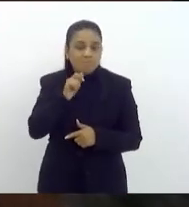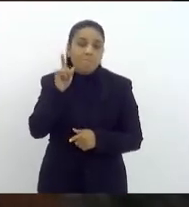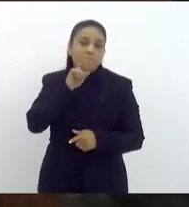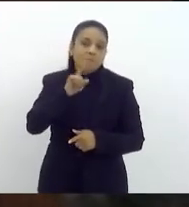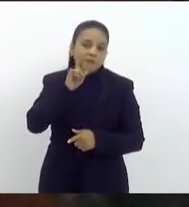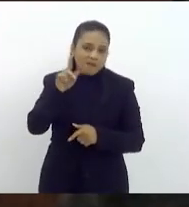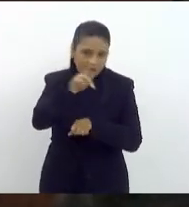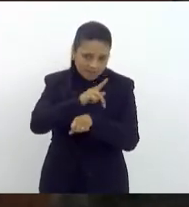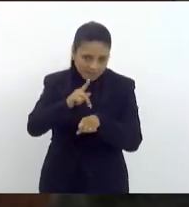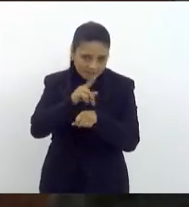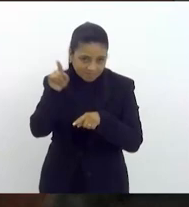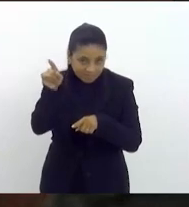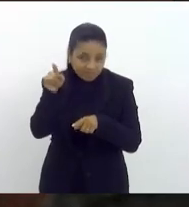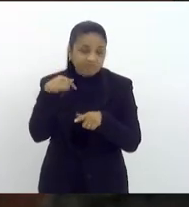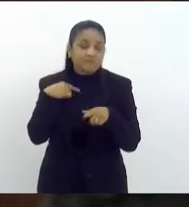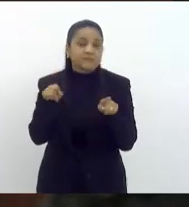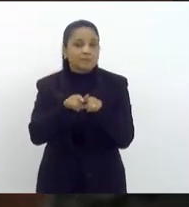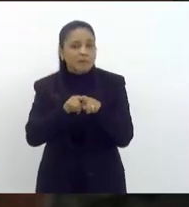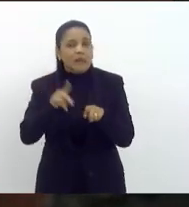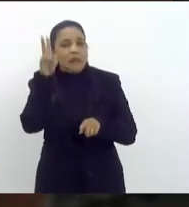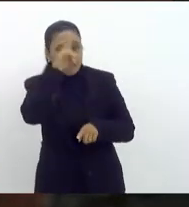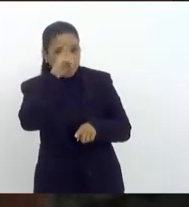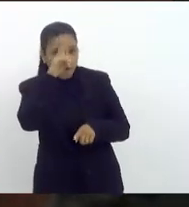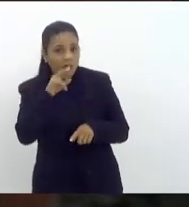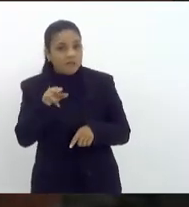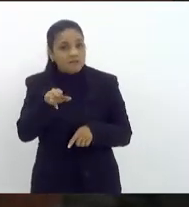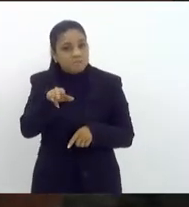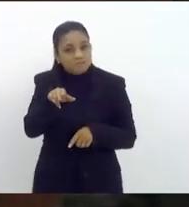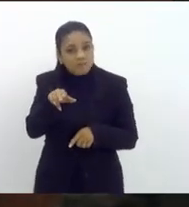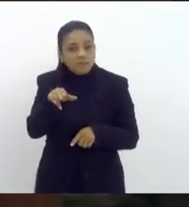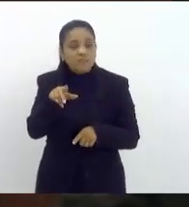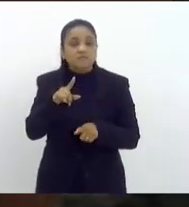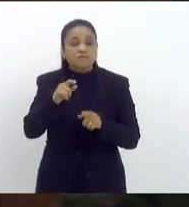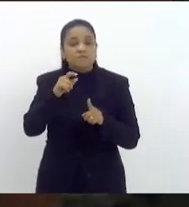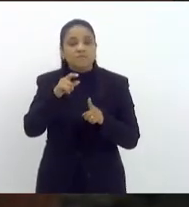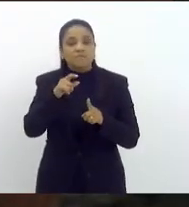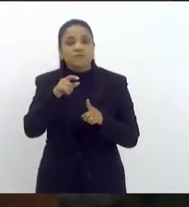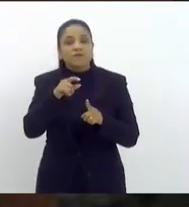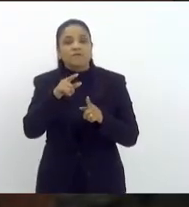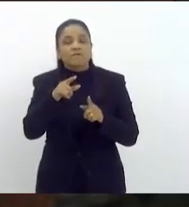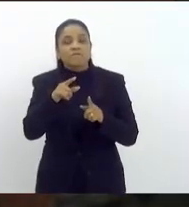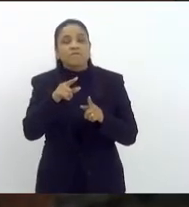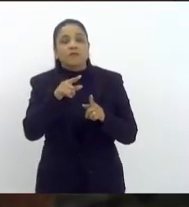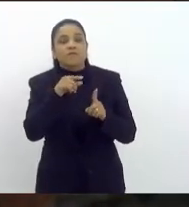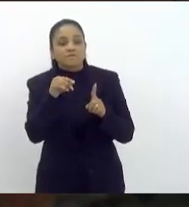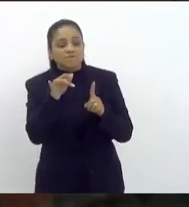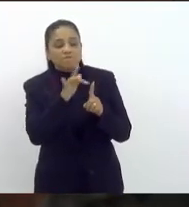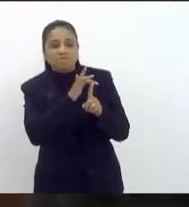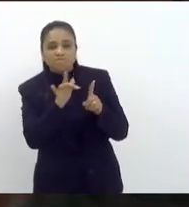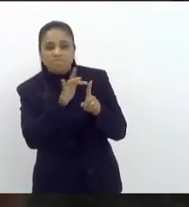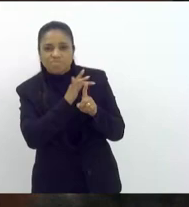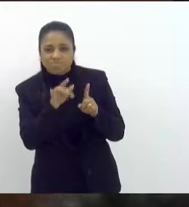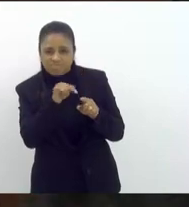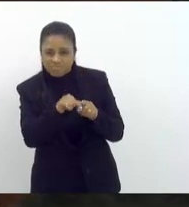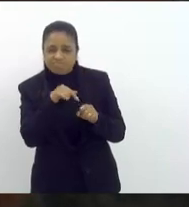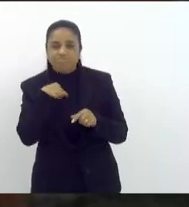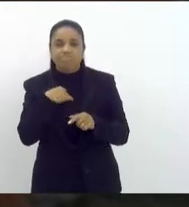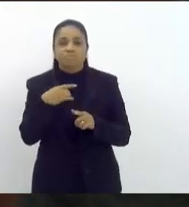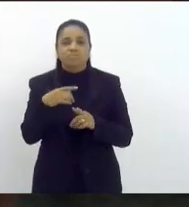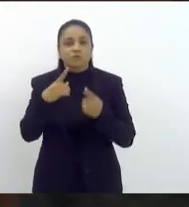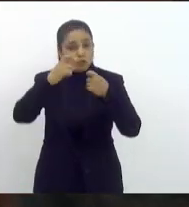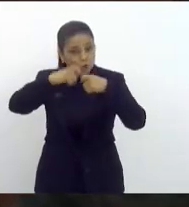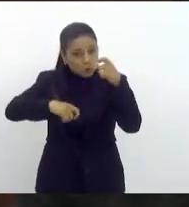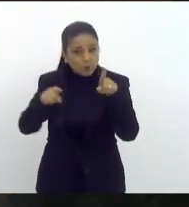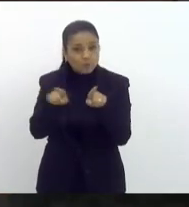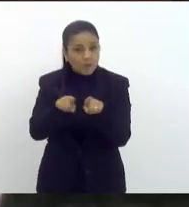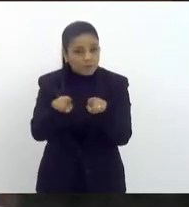não só as irmãs que foram vítimas de estupro mas também né vamos estar aqui reverenciando